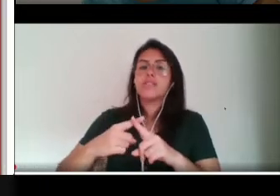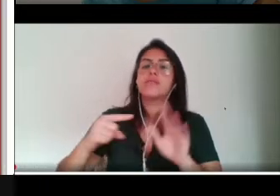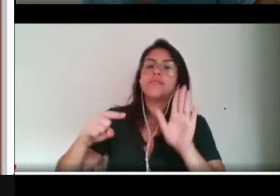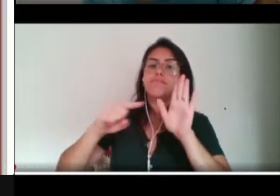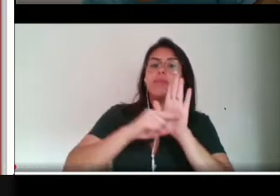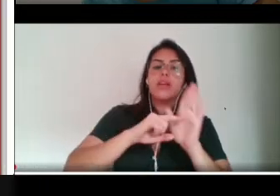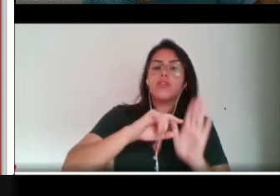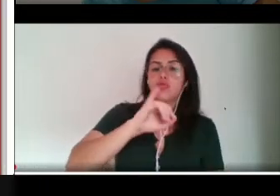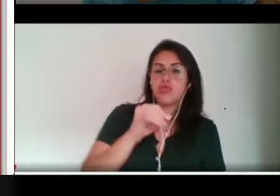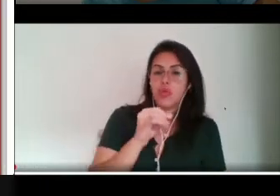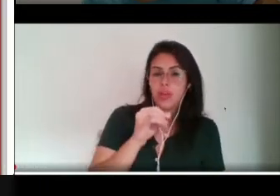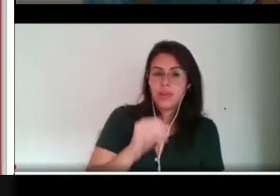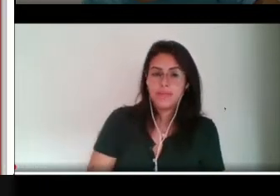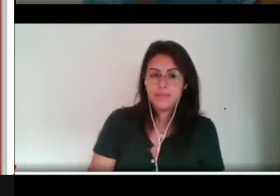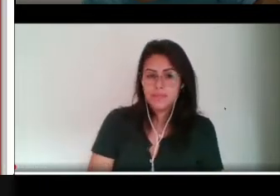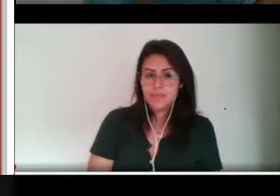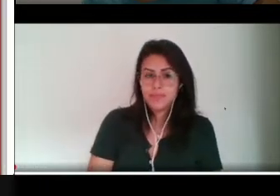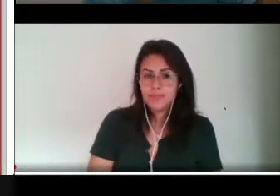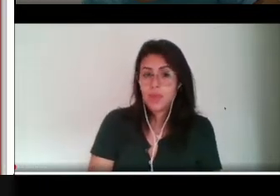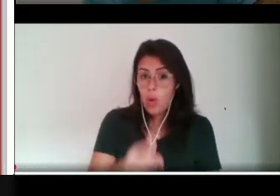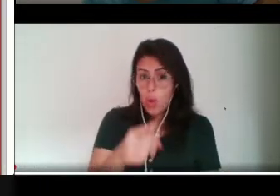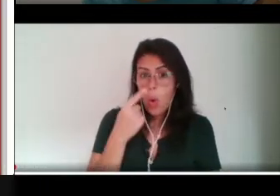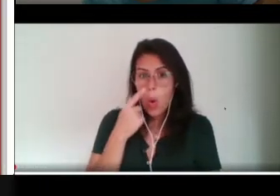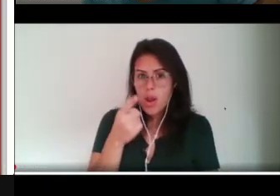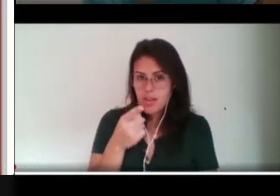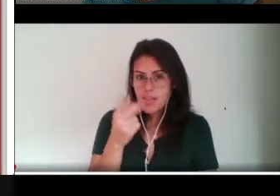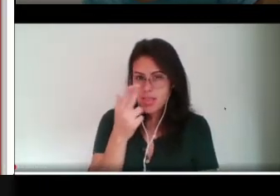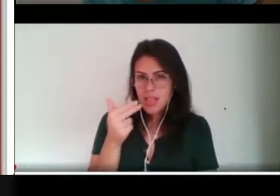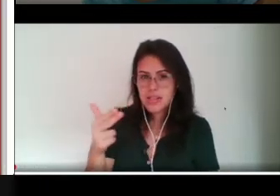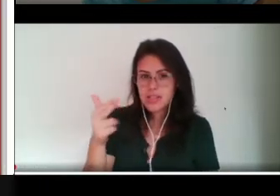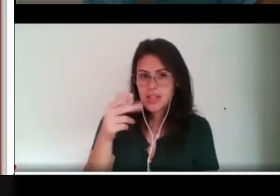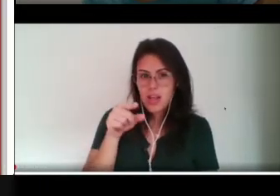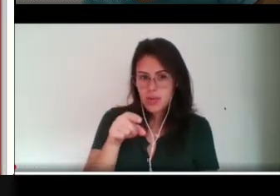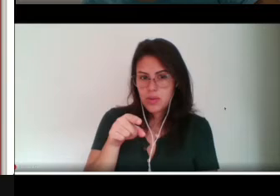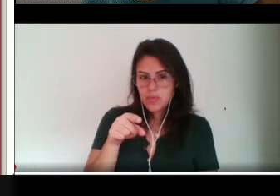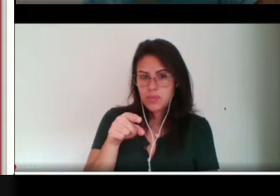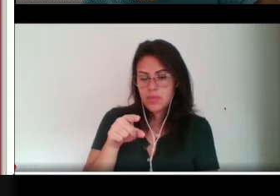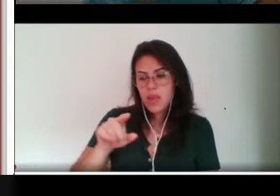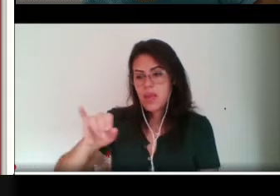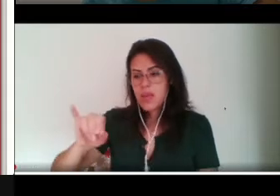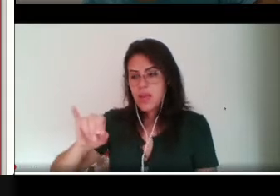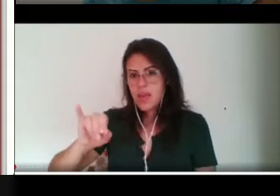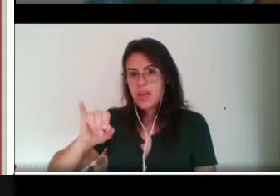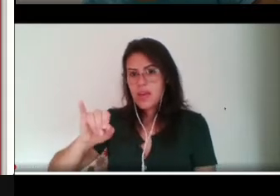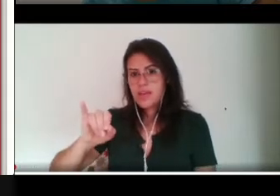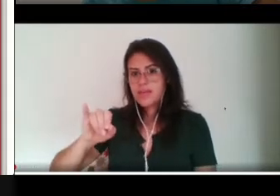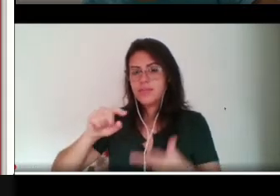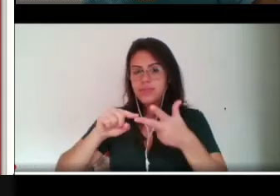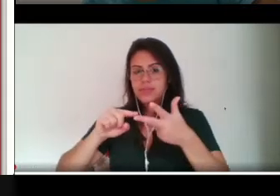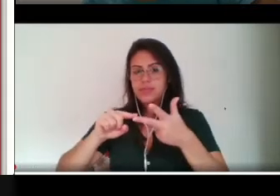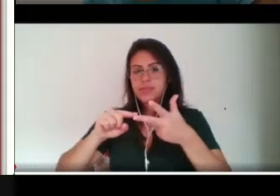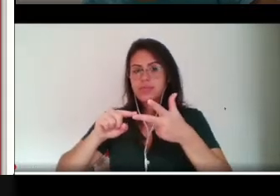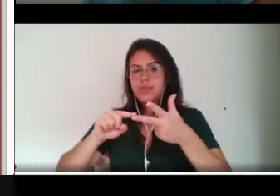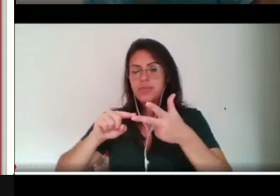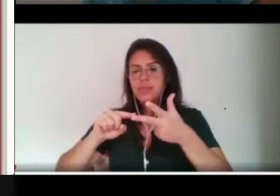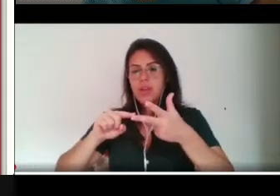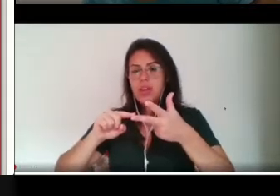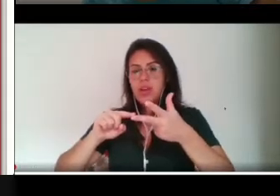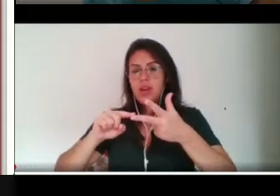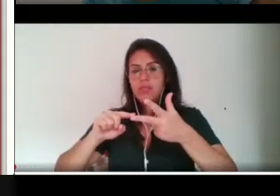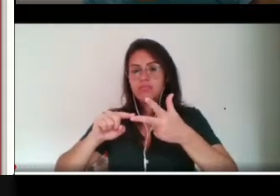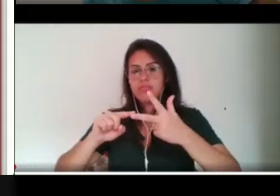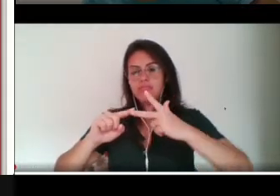aqui, o J tá aqui, né? E o K tá aqui, por